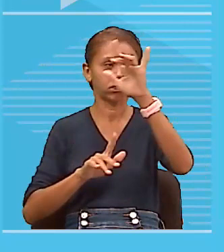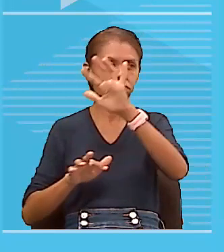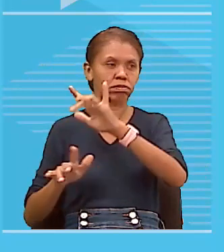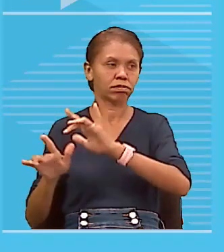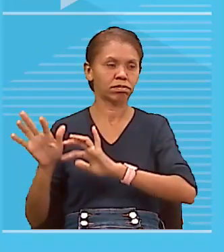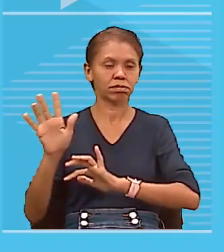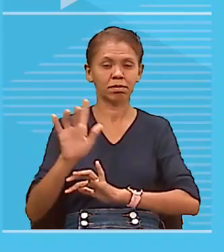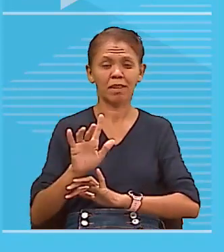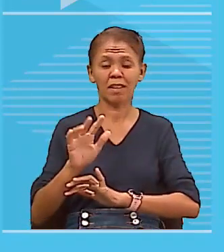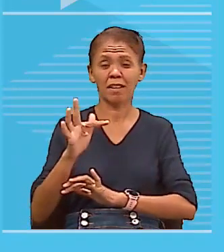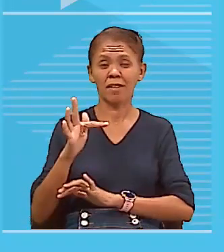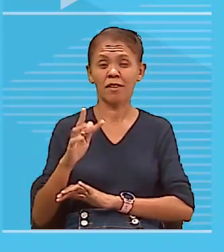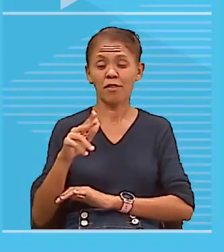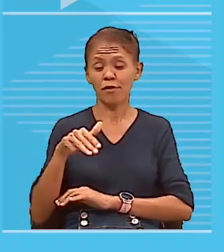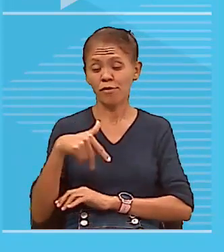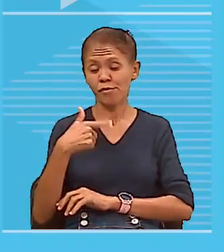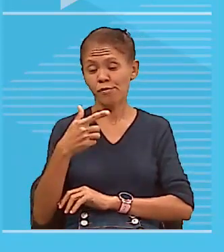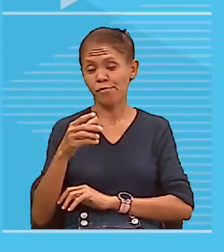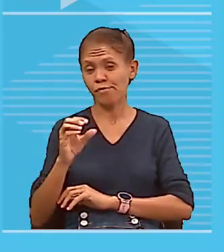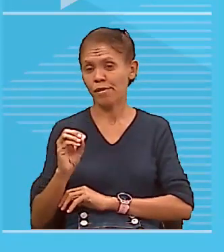roupas.